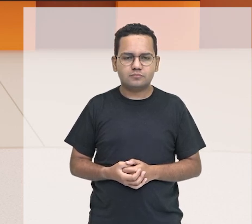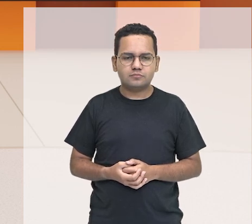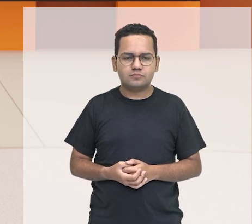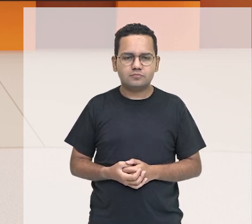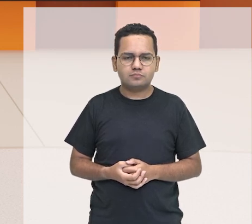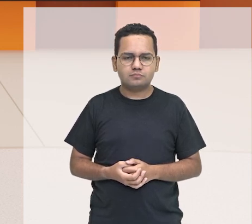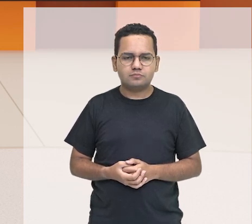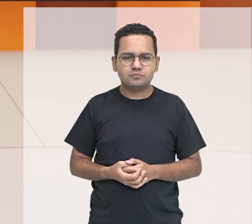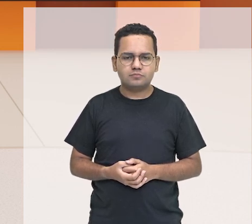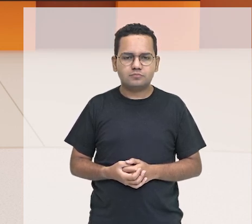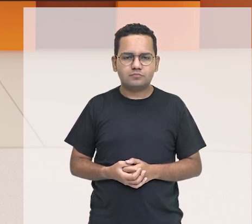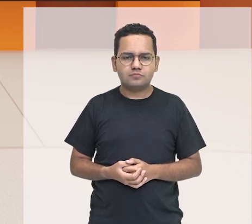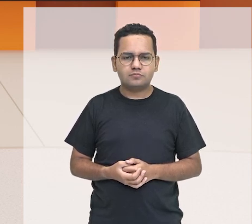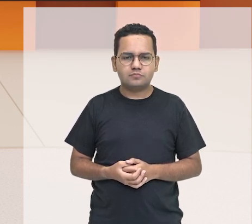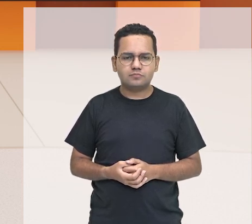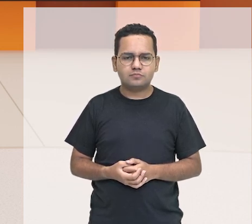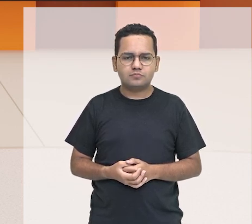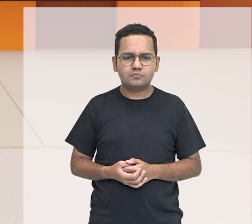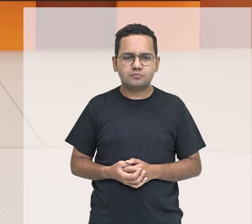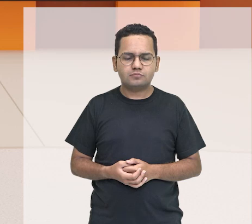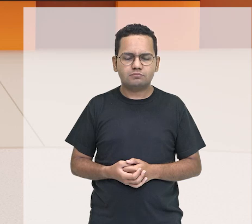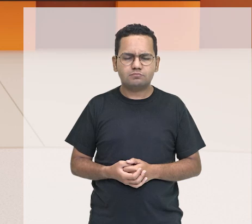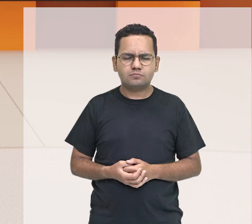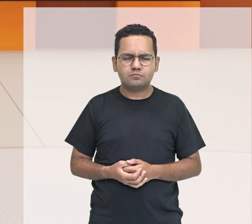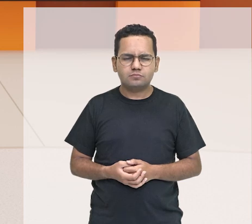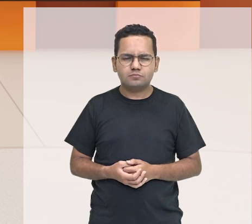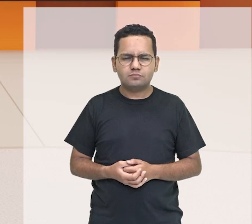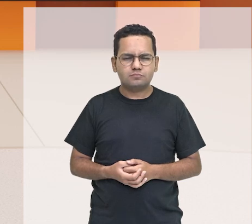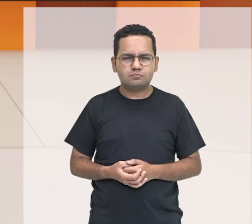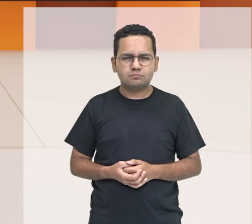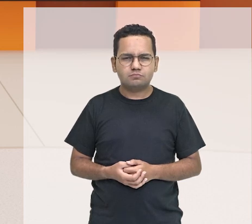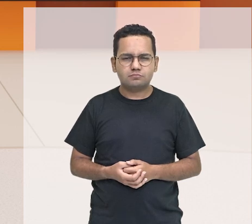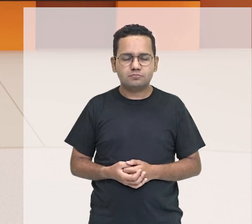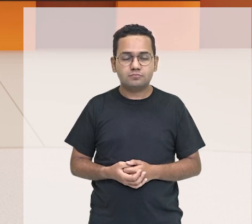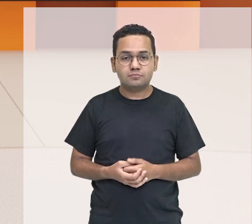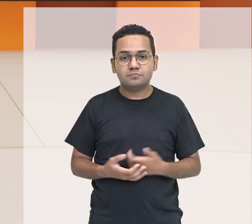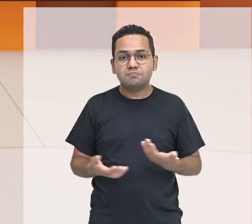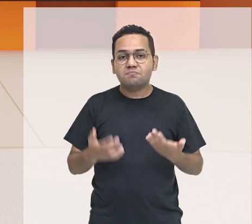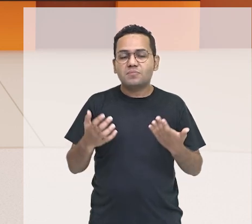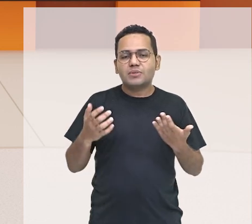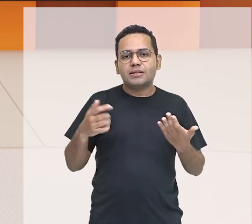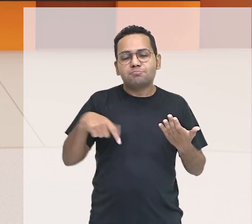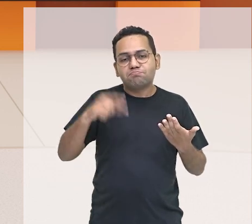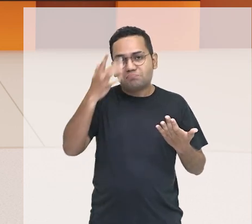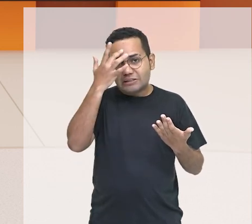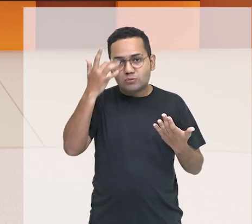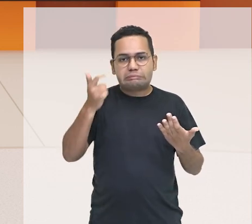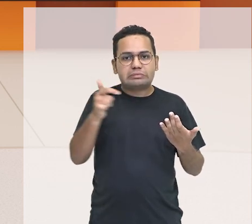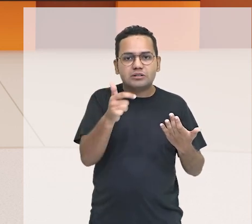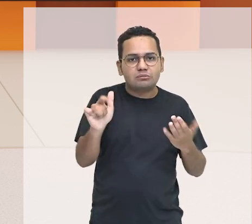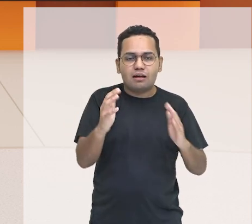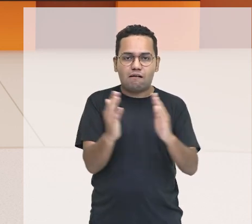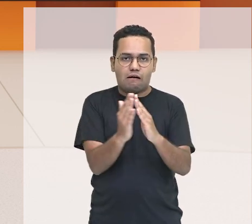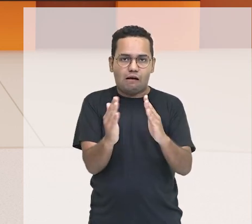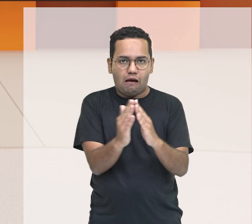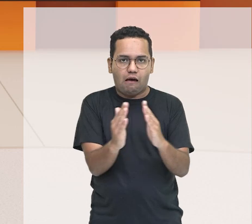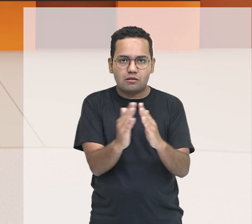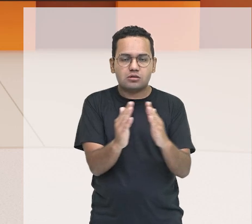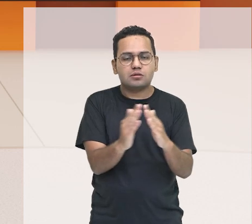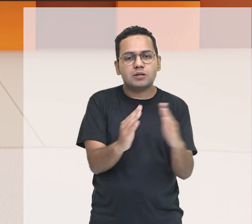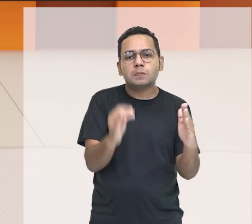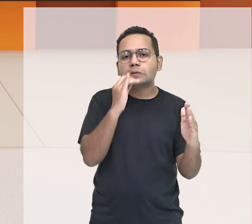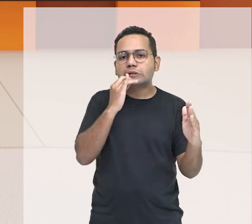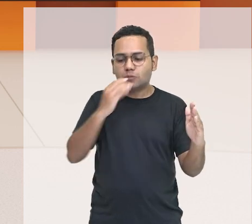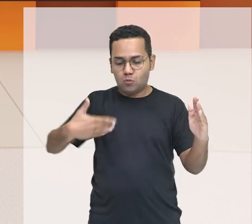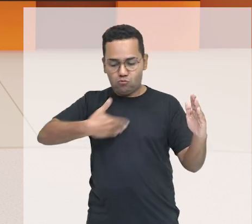numa cidade, por exemplo. O governo, né, aquele que tem o poder político, entra na justiça